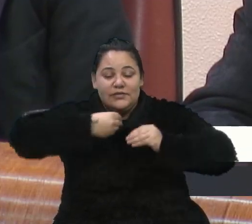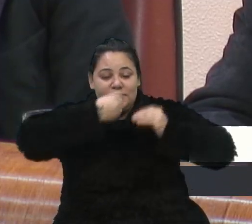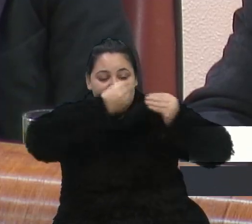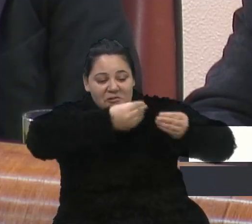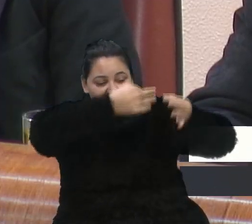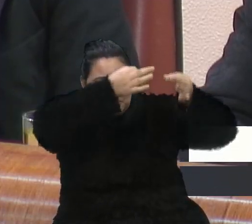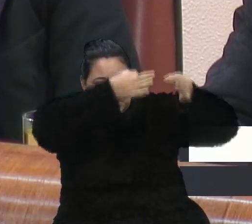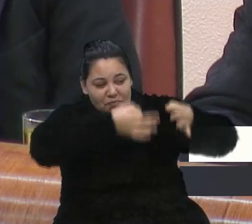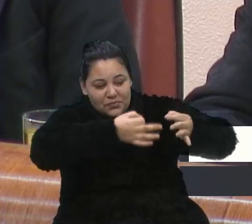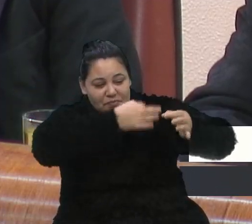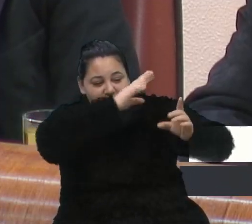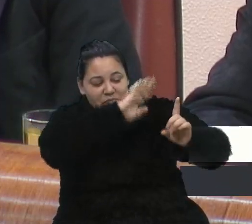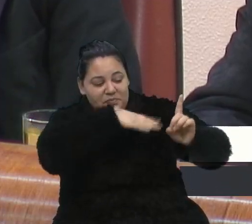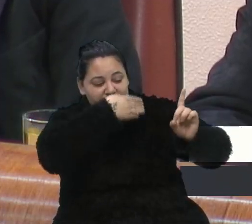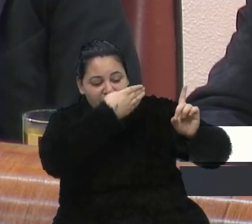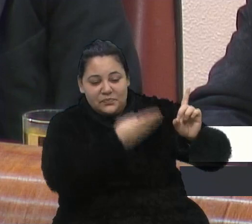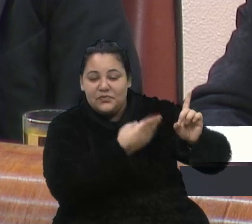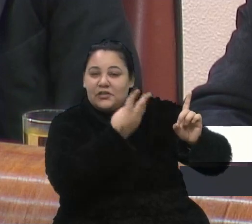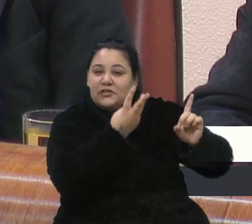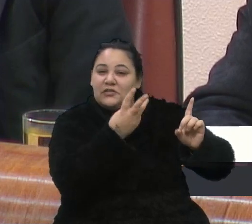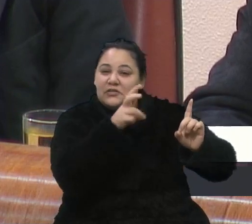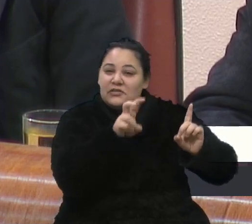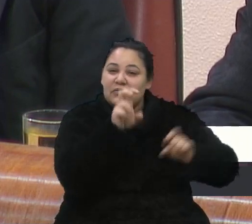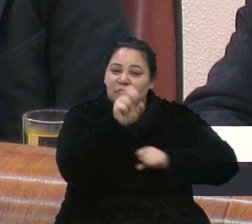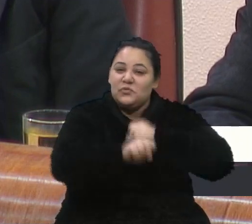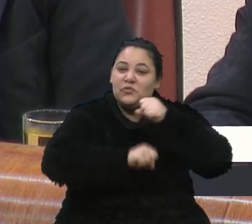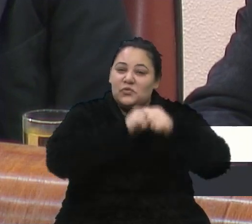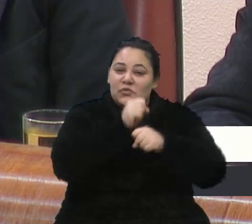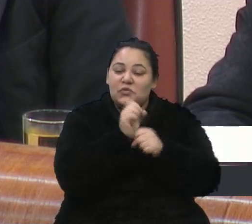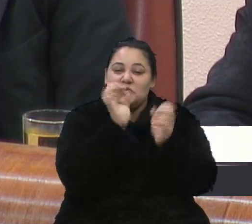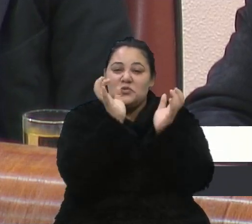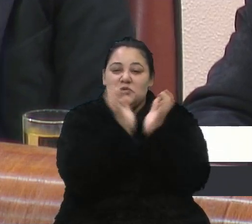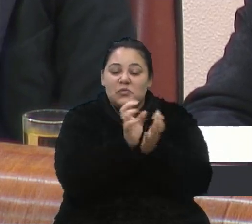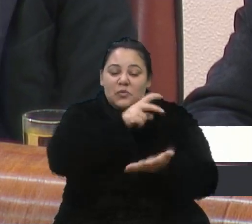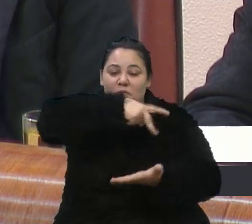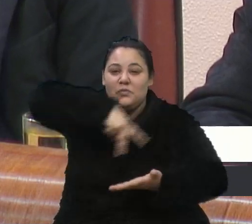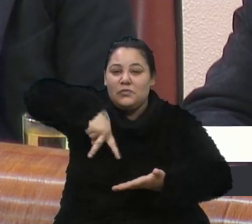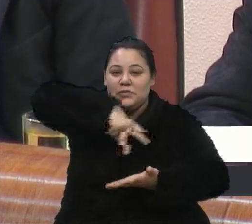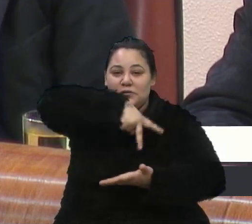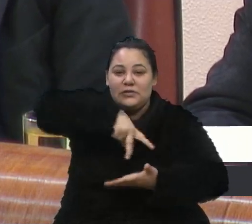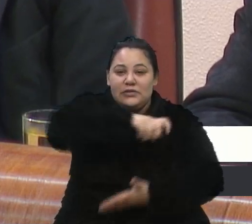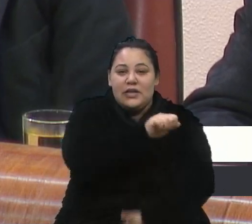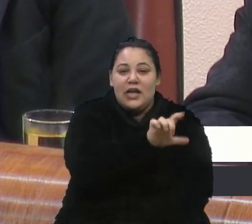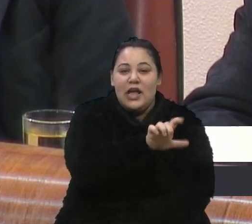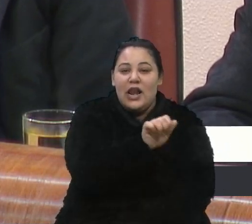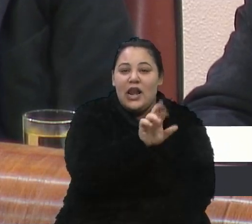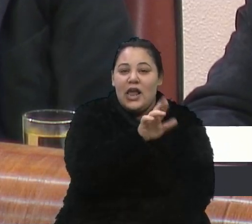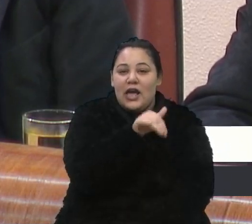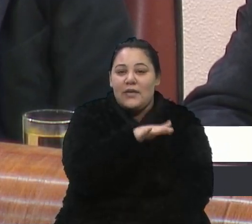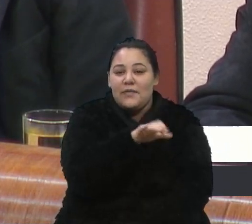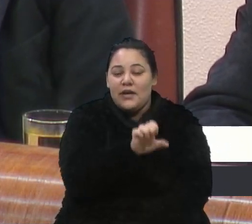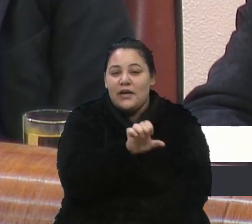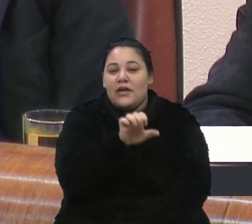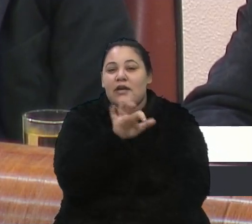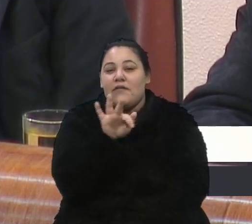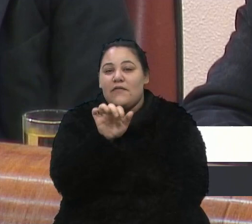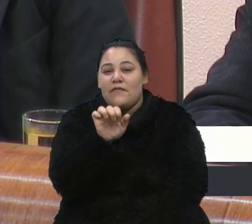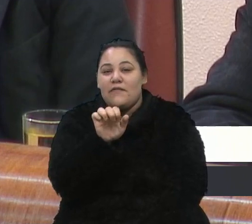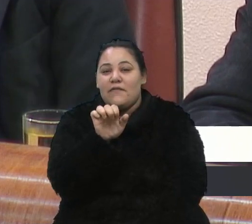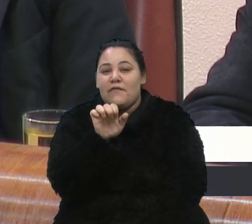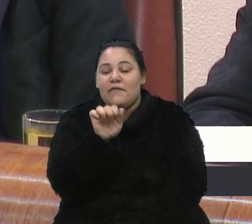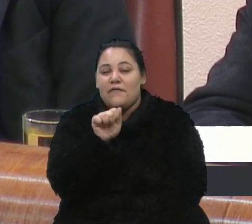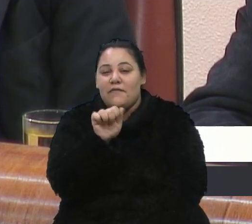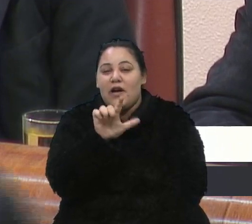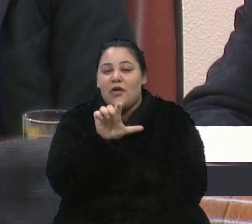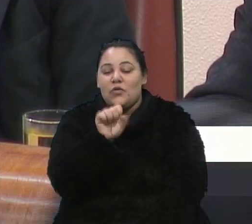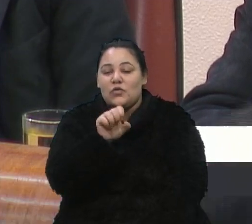justa homenagem aos 35 anos do grupo de dança Alarme Falso. Com a sua dedicação